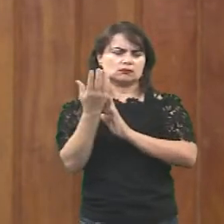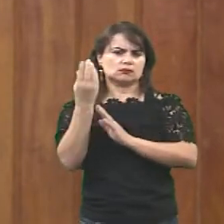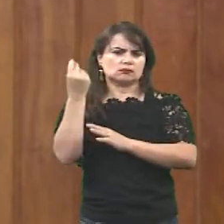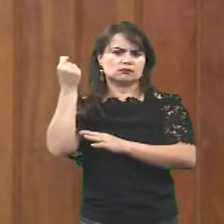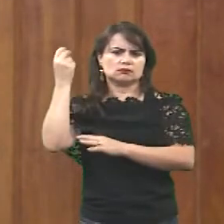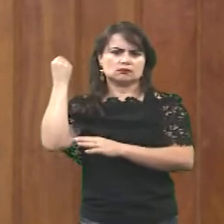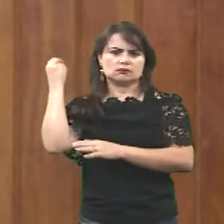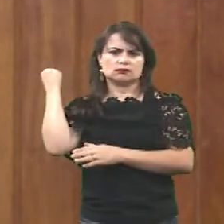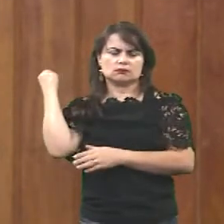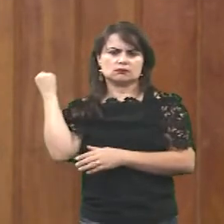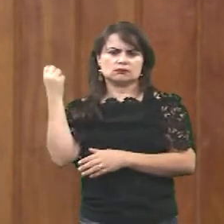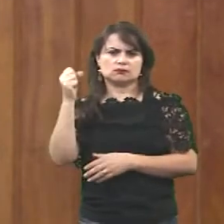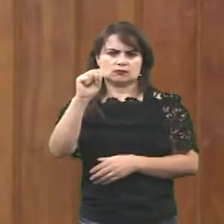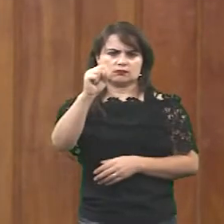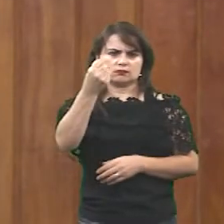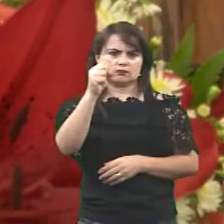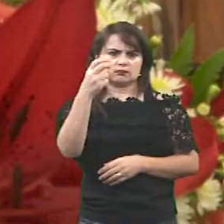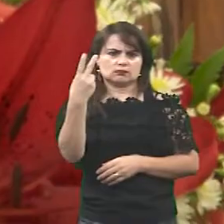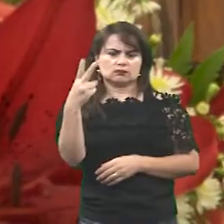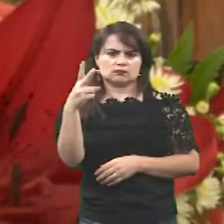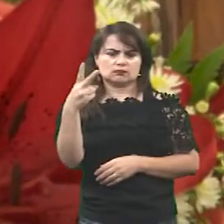portanto, com 82 anos.